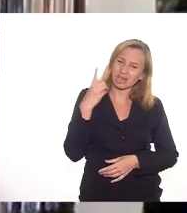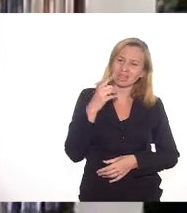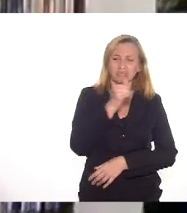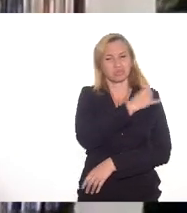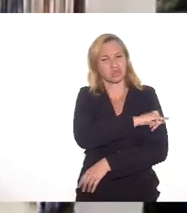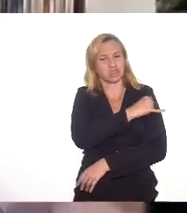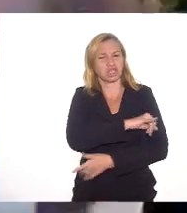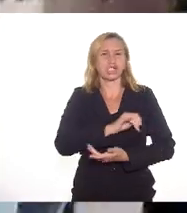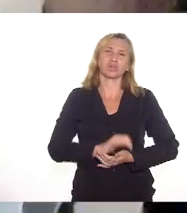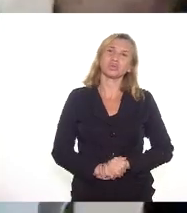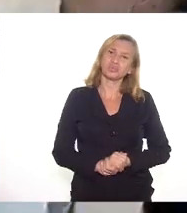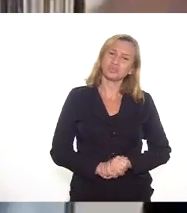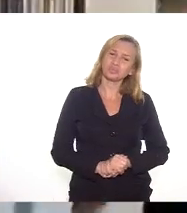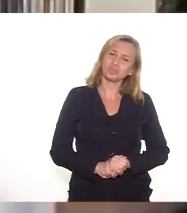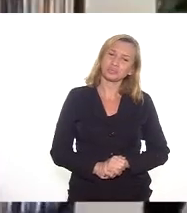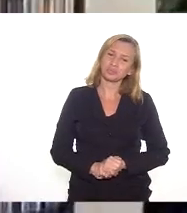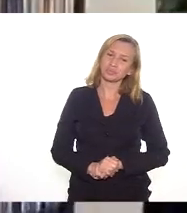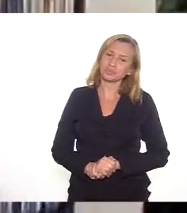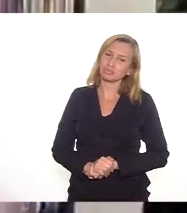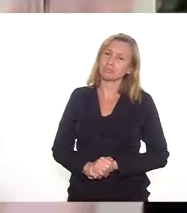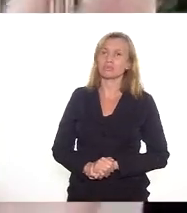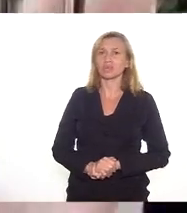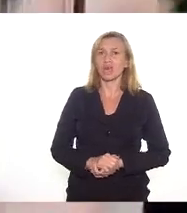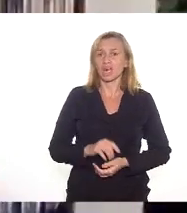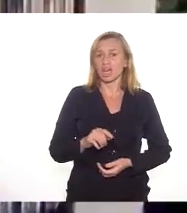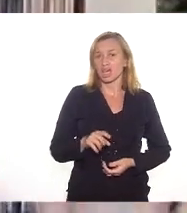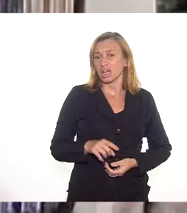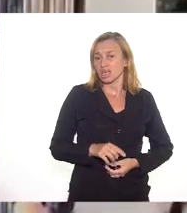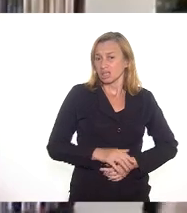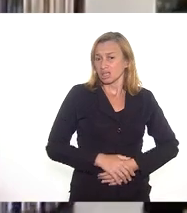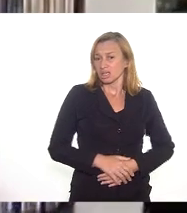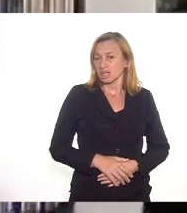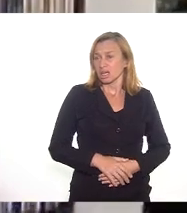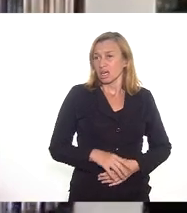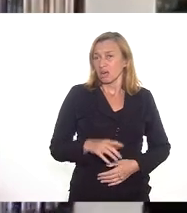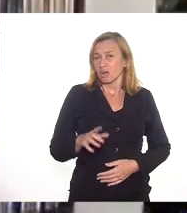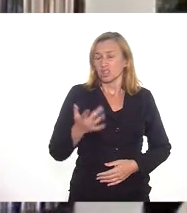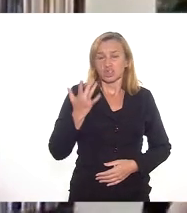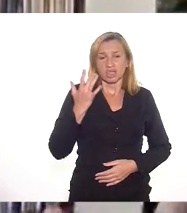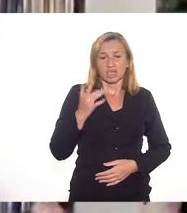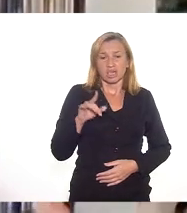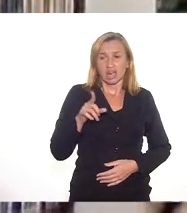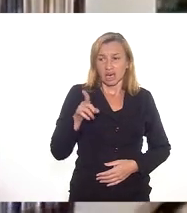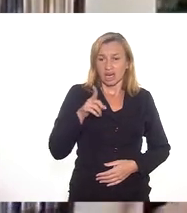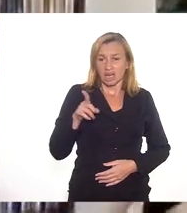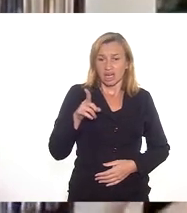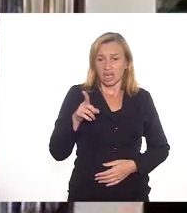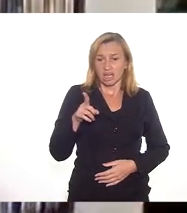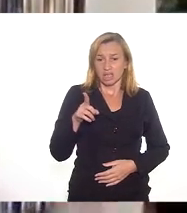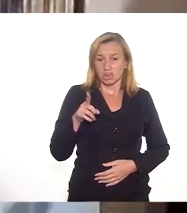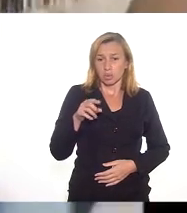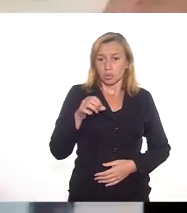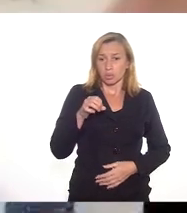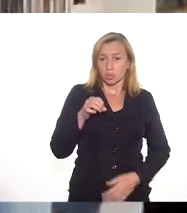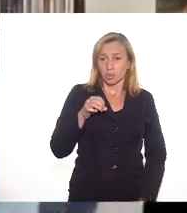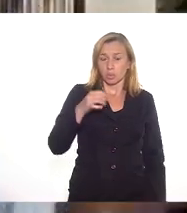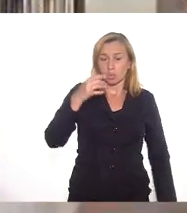de Janeiro, eles se consideram dentro de uma bolha. Quer dizer, parece que